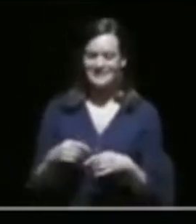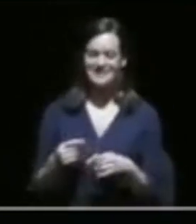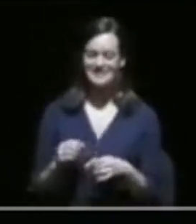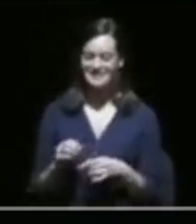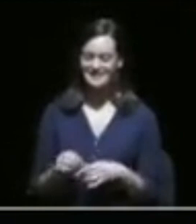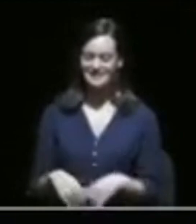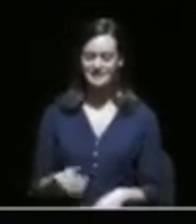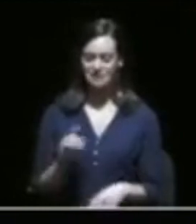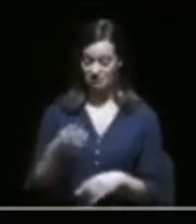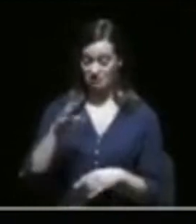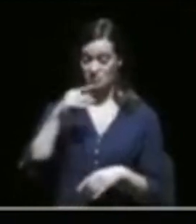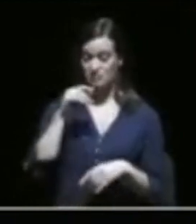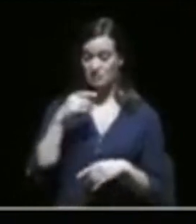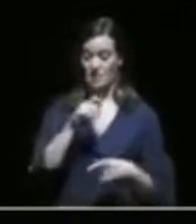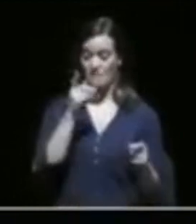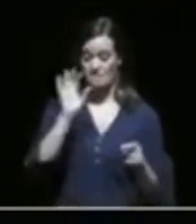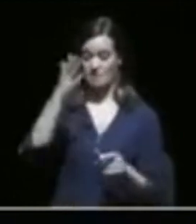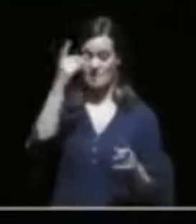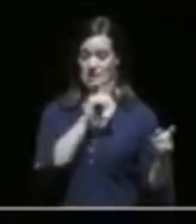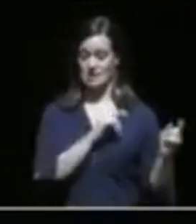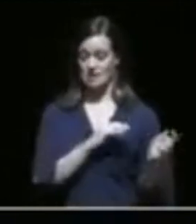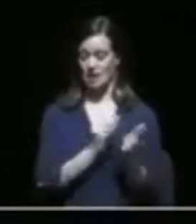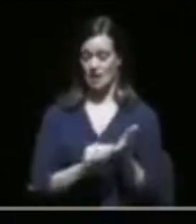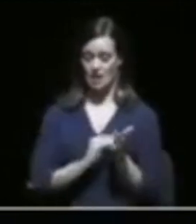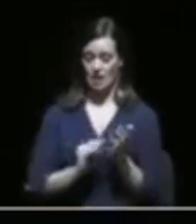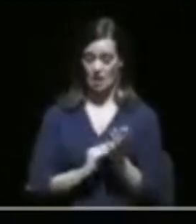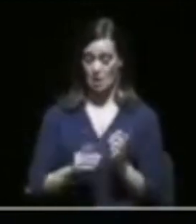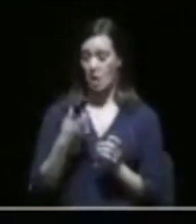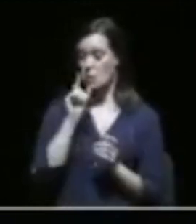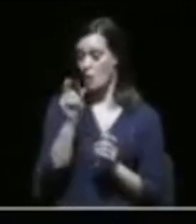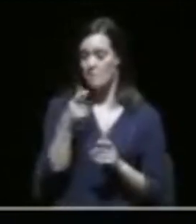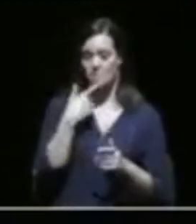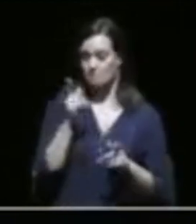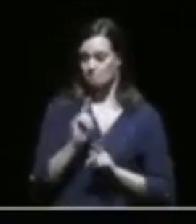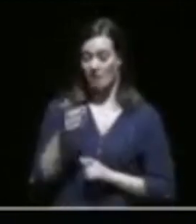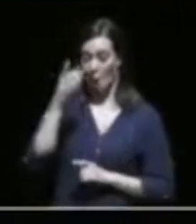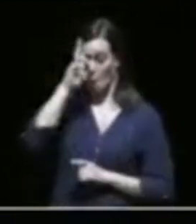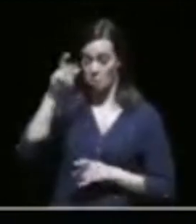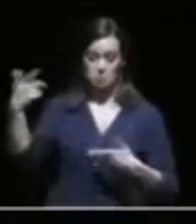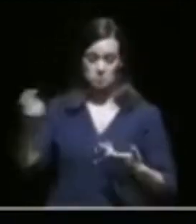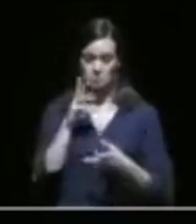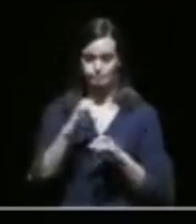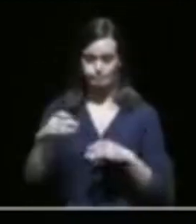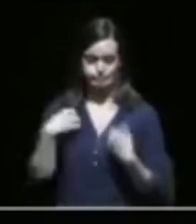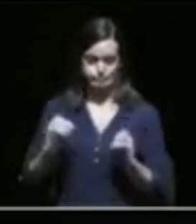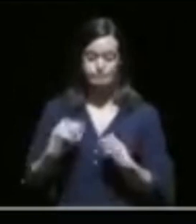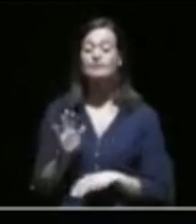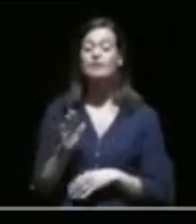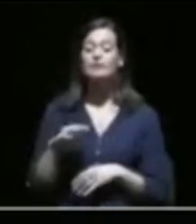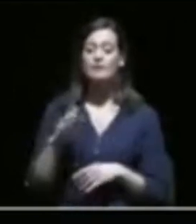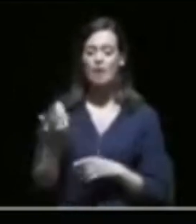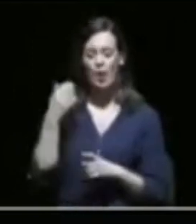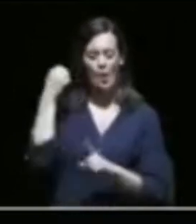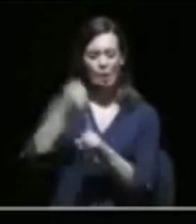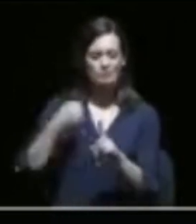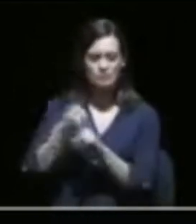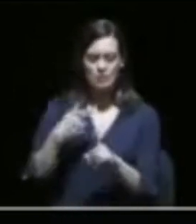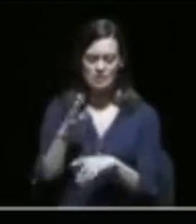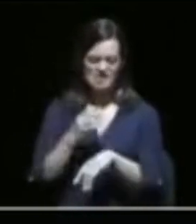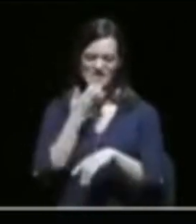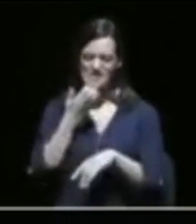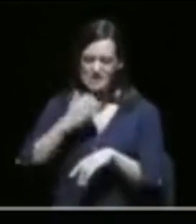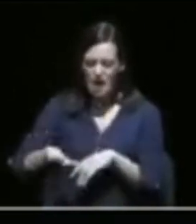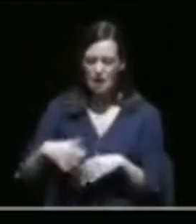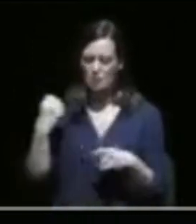secretário Mendel Ratayevich. Está a decorrer uma luta feroz entre os camponeses e o poder é um combate até à última gota de sangue.